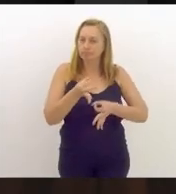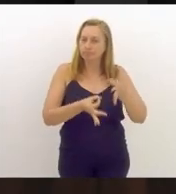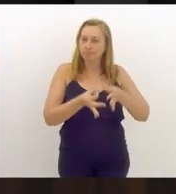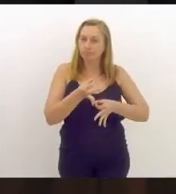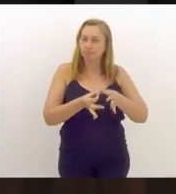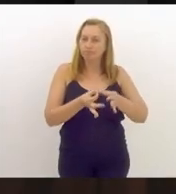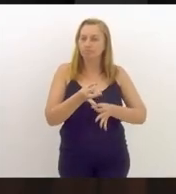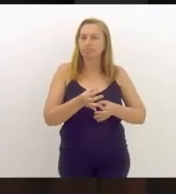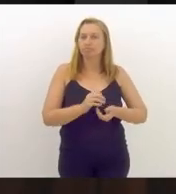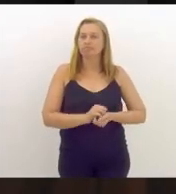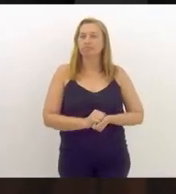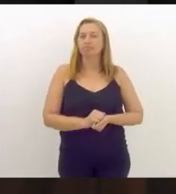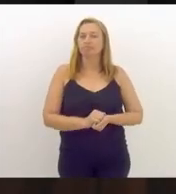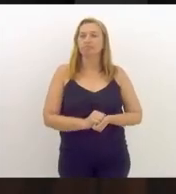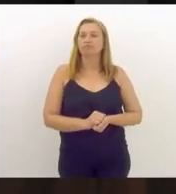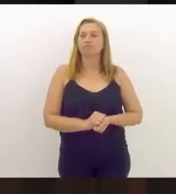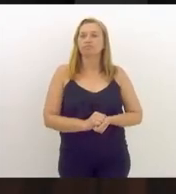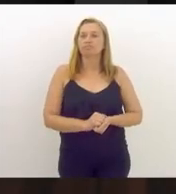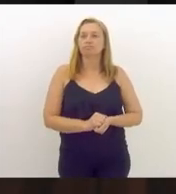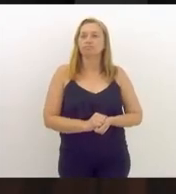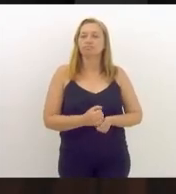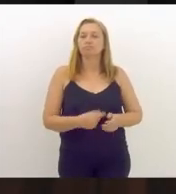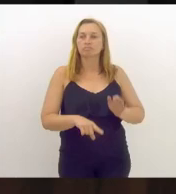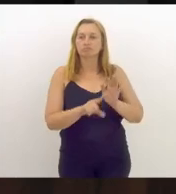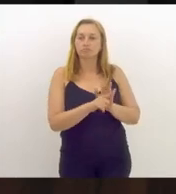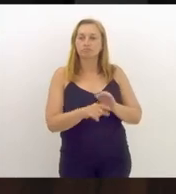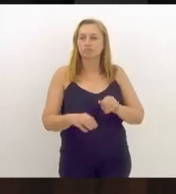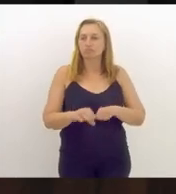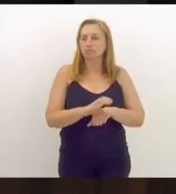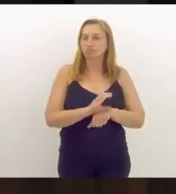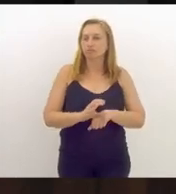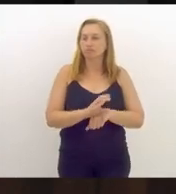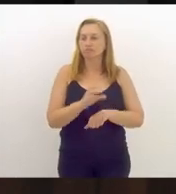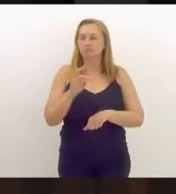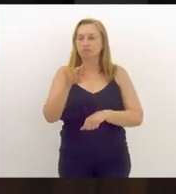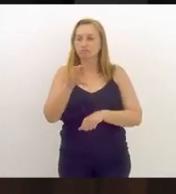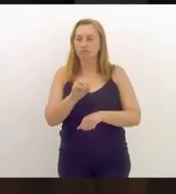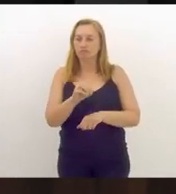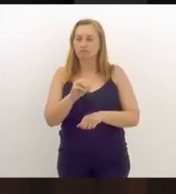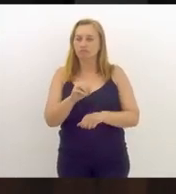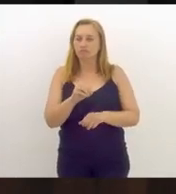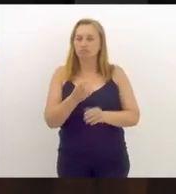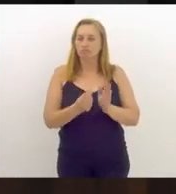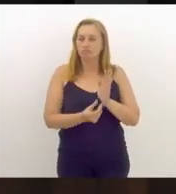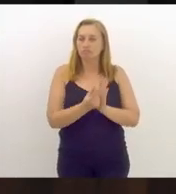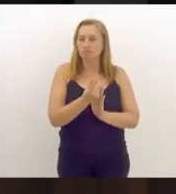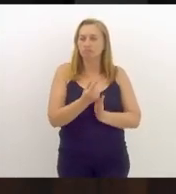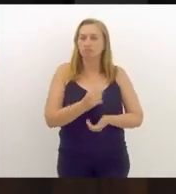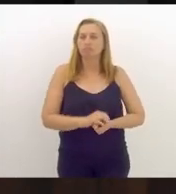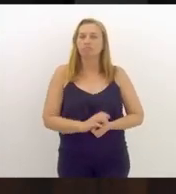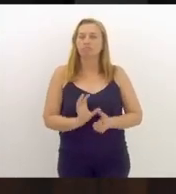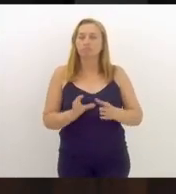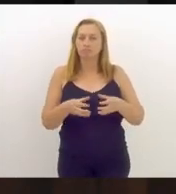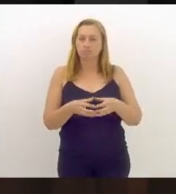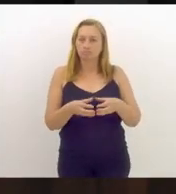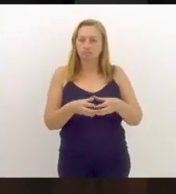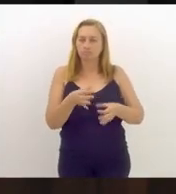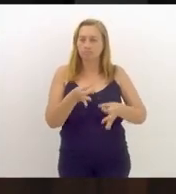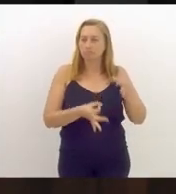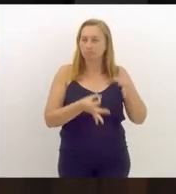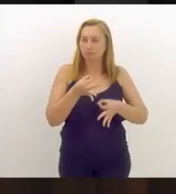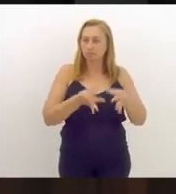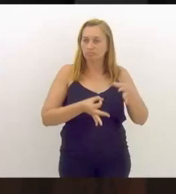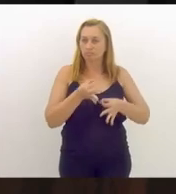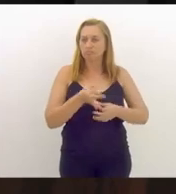legislação legislação constitucional mental e código de orçamento permitir parecer pela comissão de Constituição de